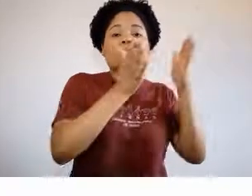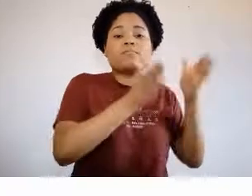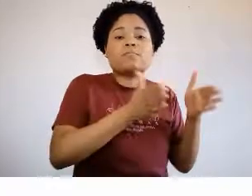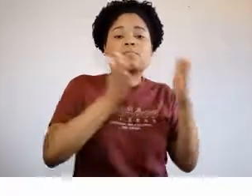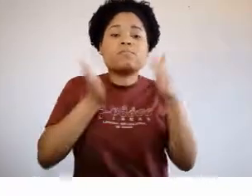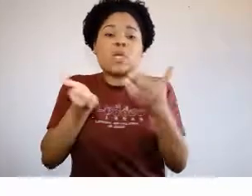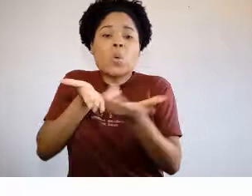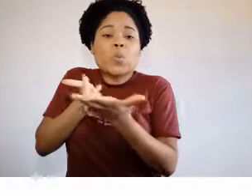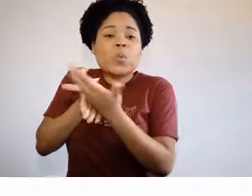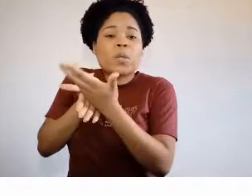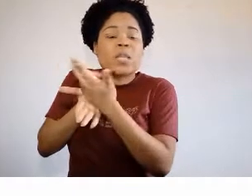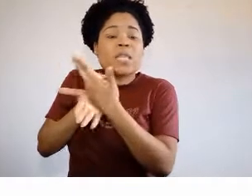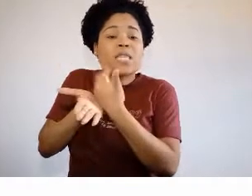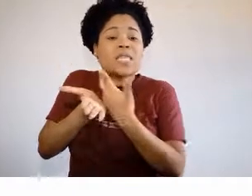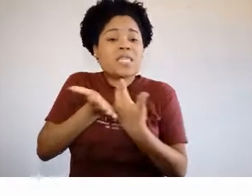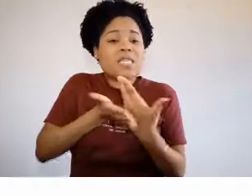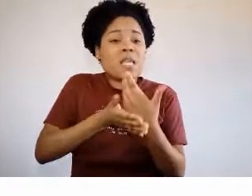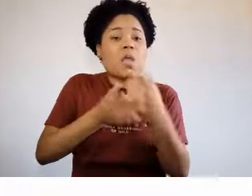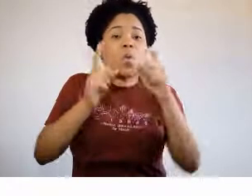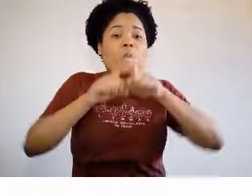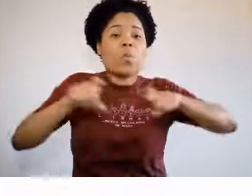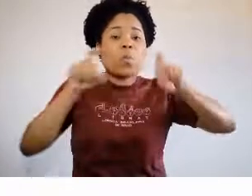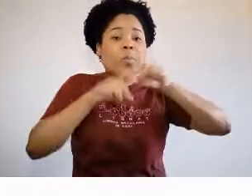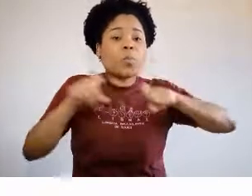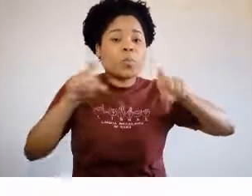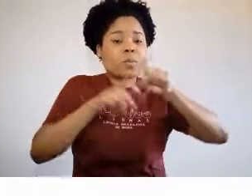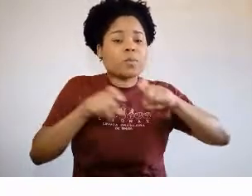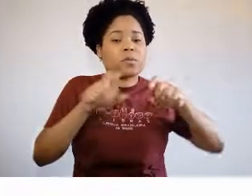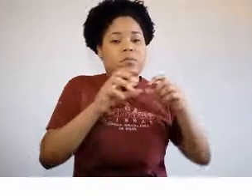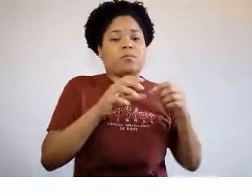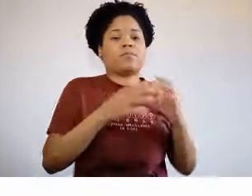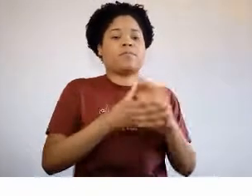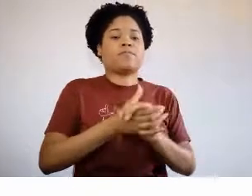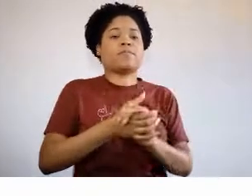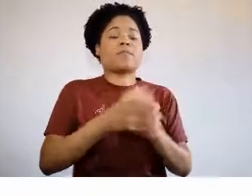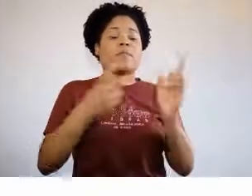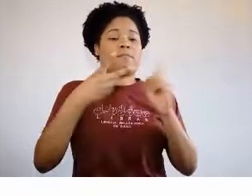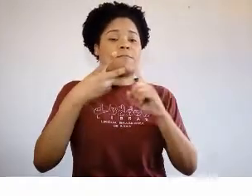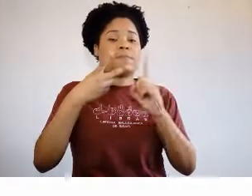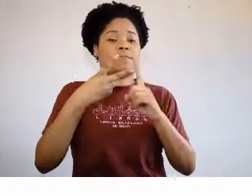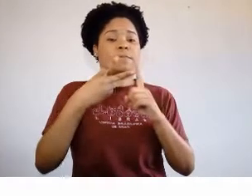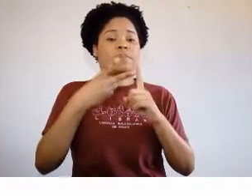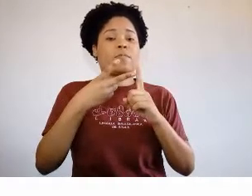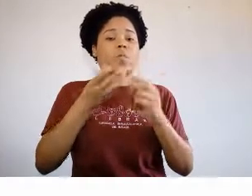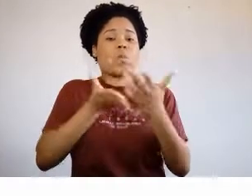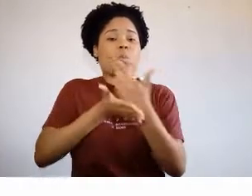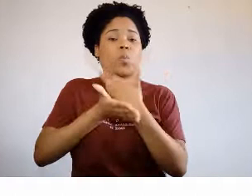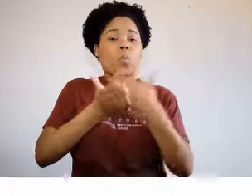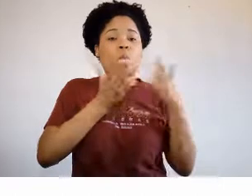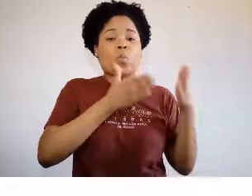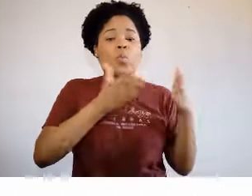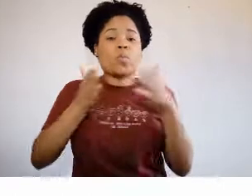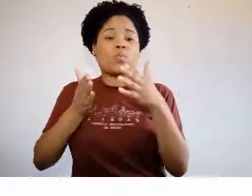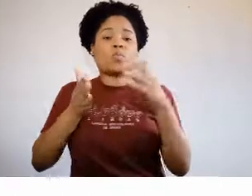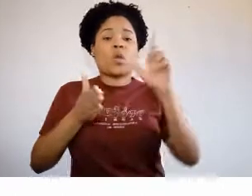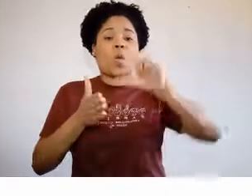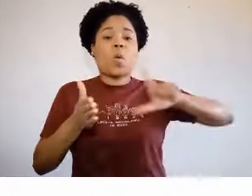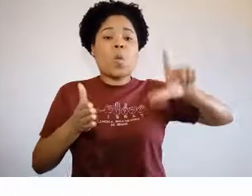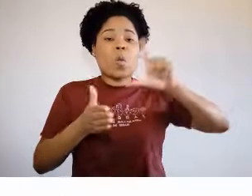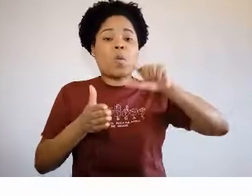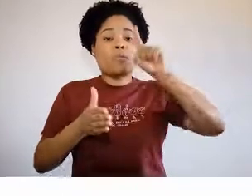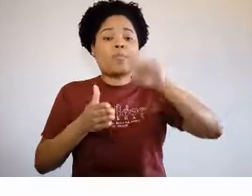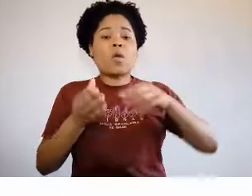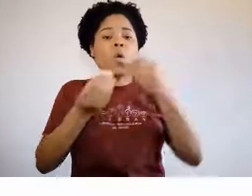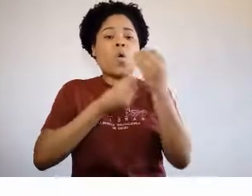a forma, o desenho que esses computadores representam. E temos também a topologia lógica,